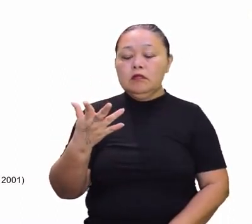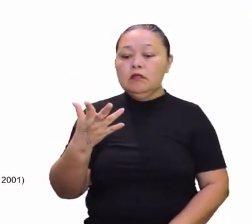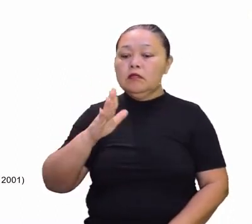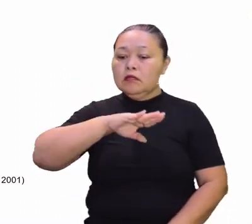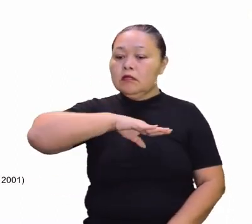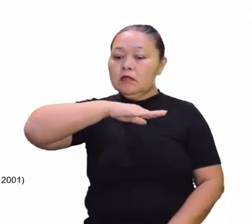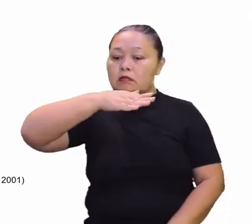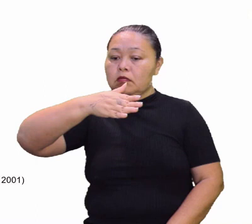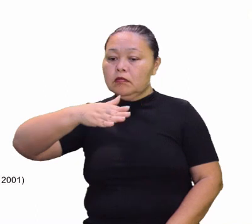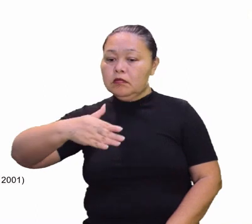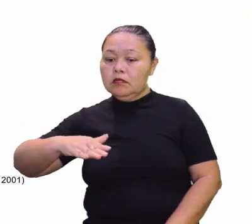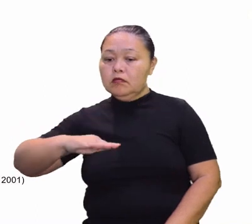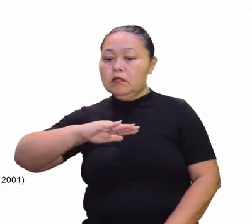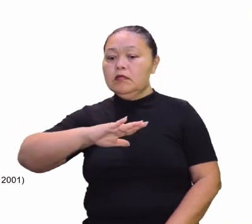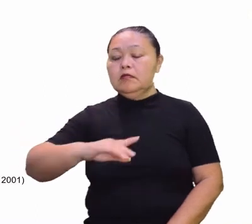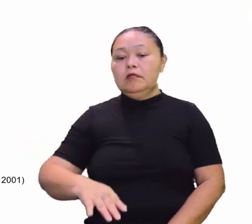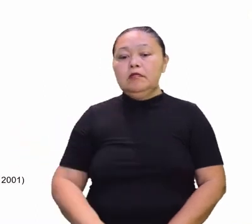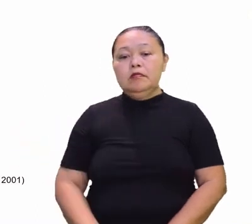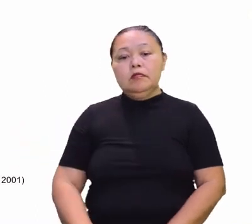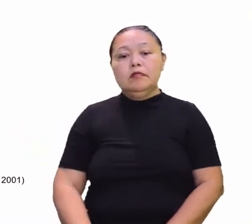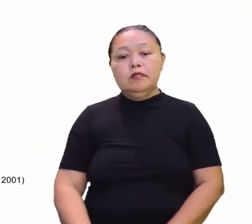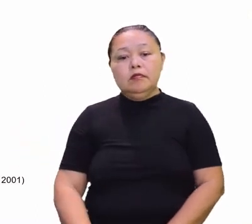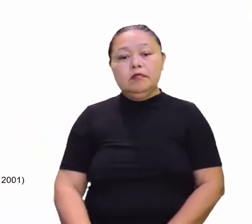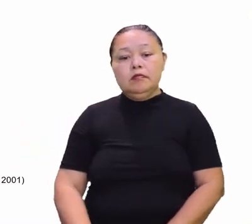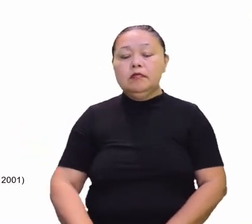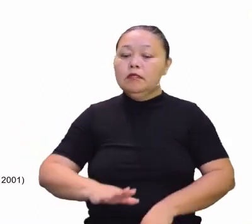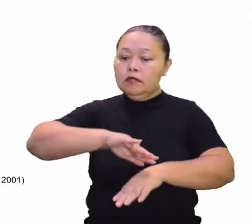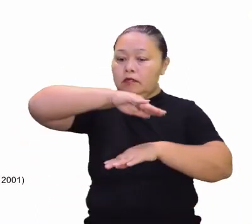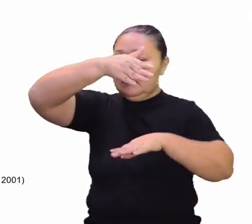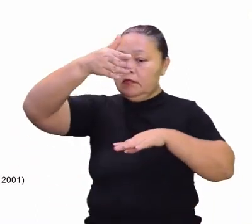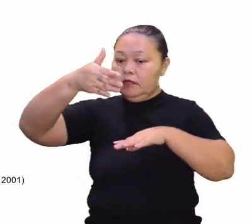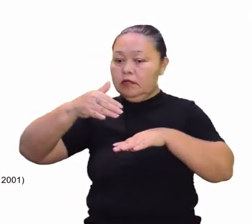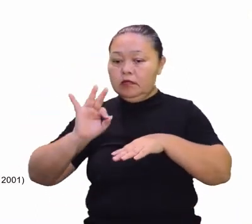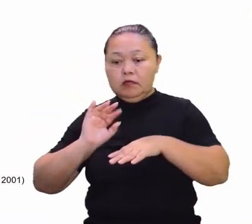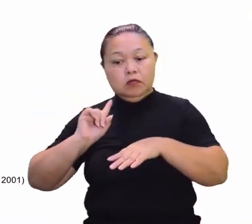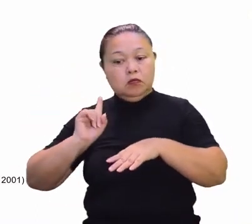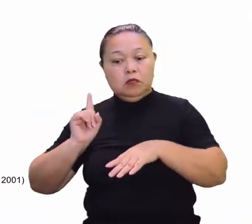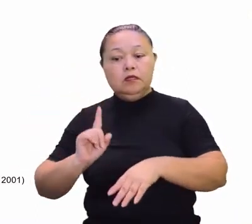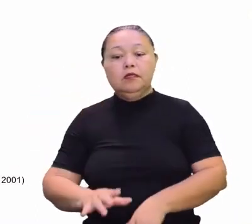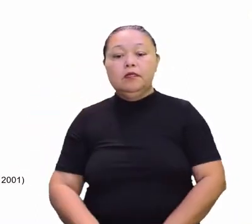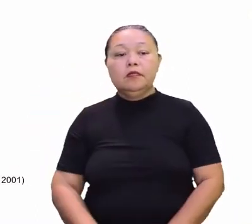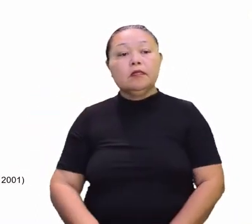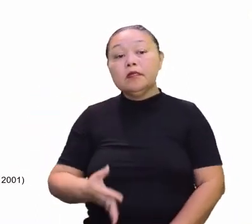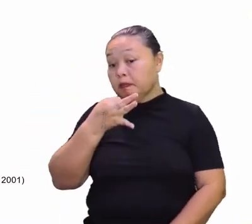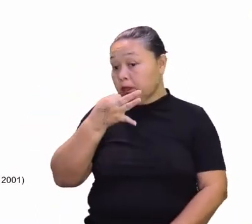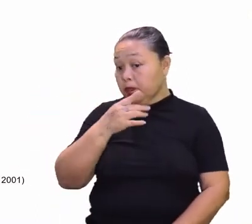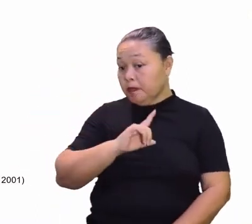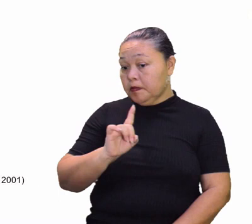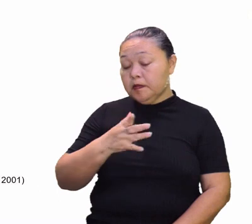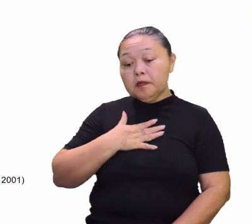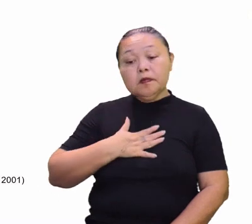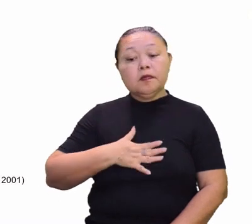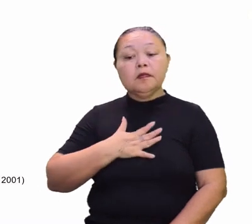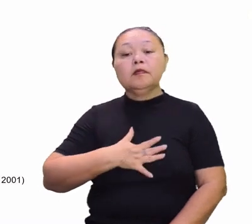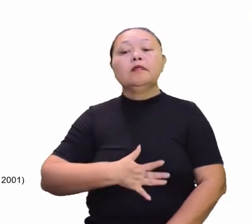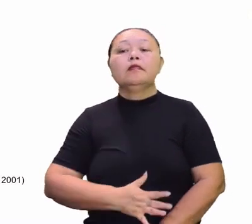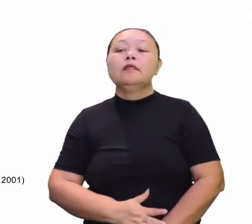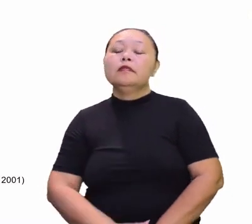da planície e do planalto, né, professor Jorge? Beleza. São áreas de elevadas altitudes. Perfeito. Alguma observação?